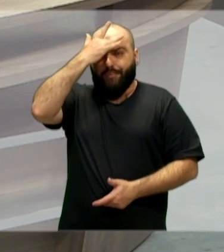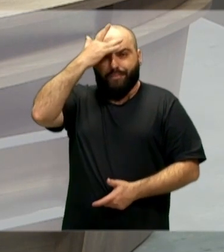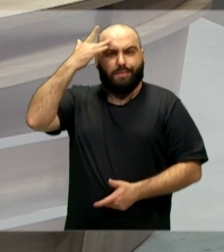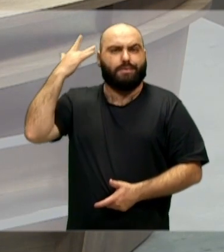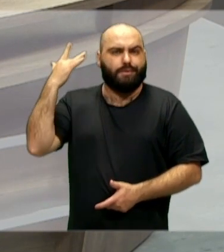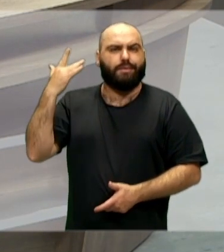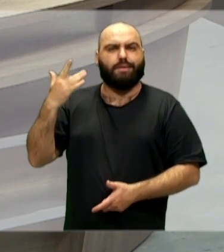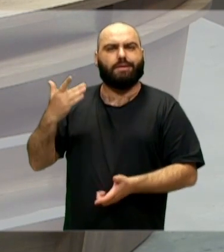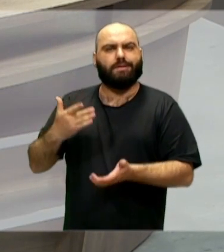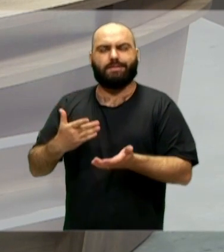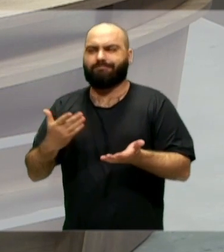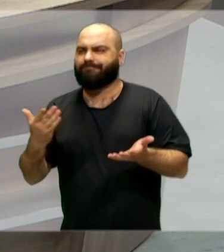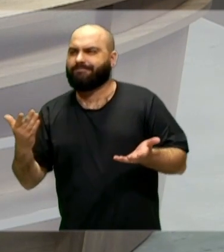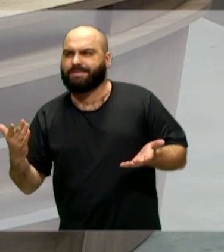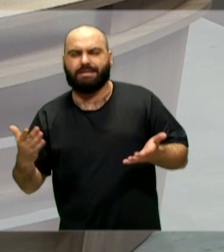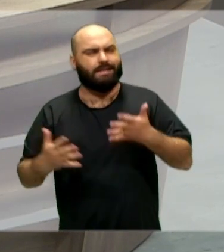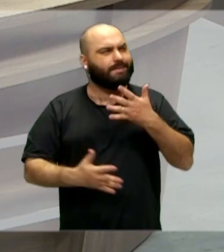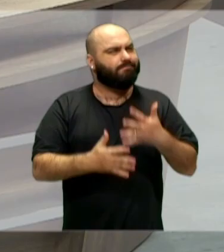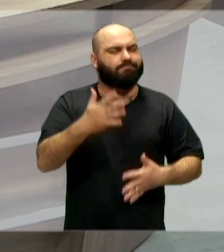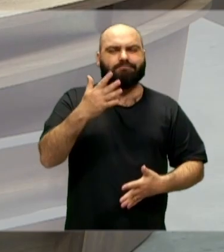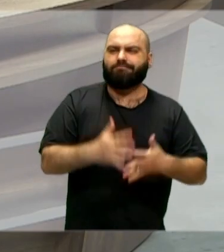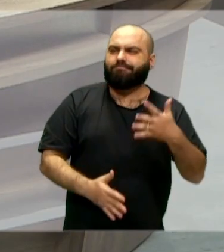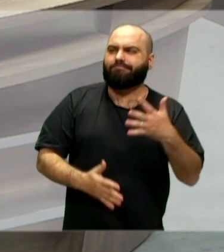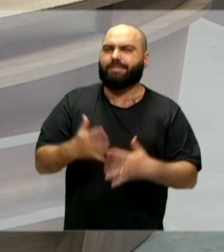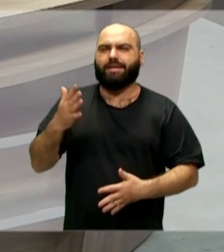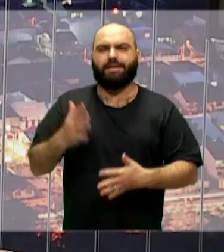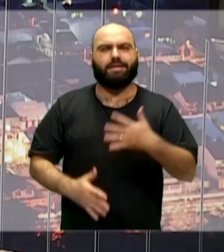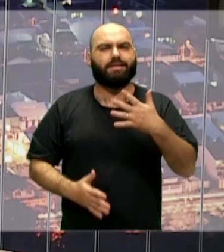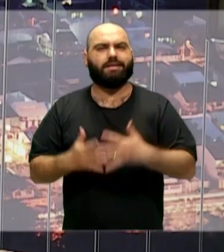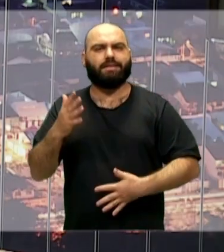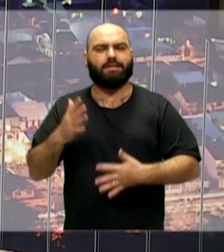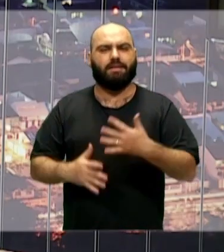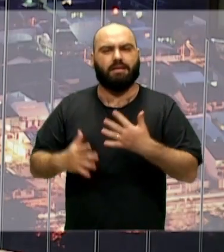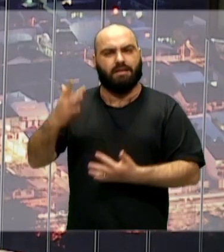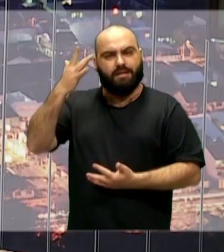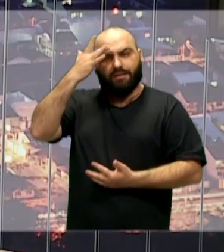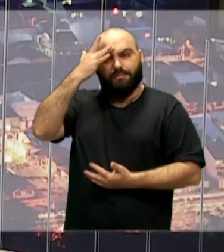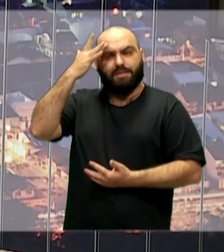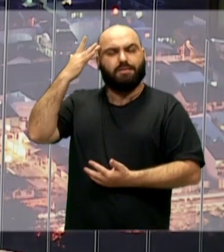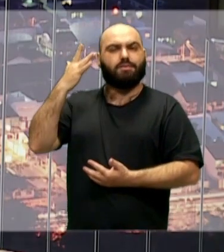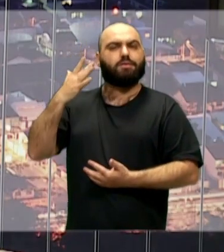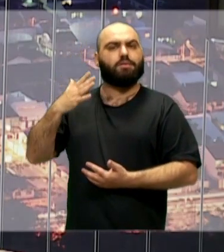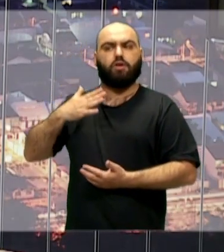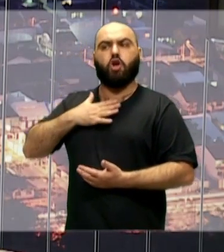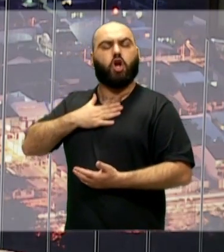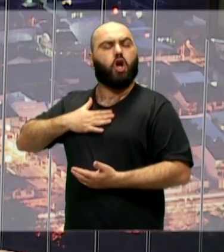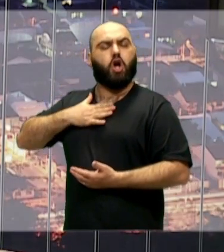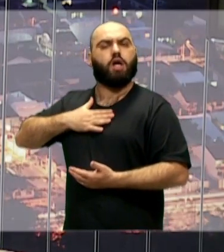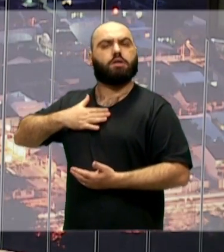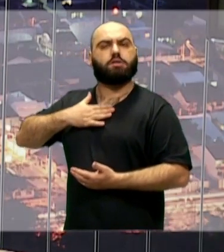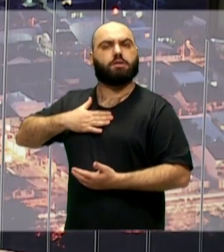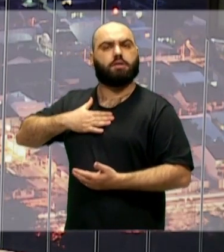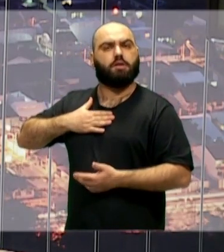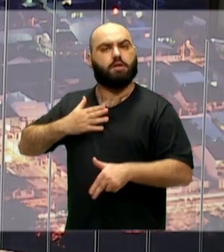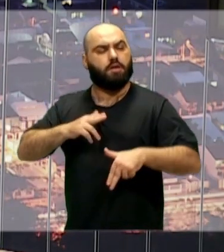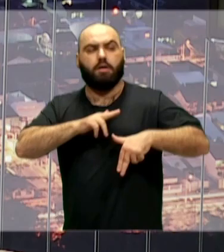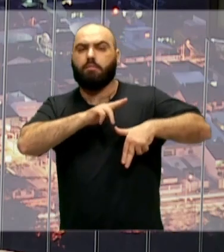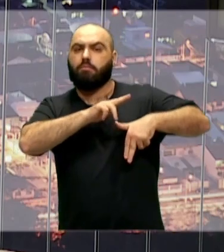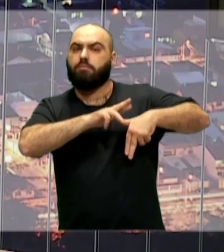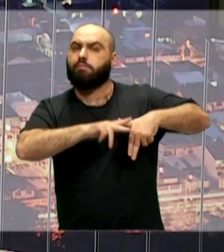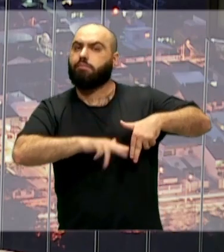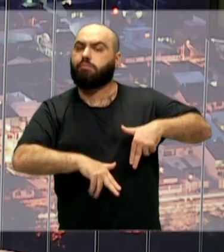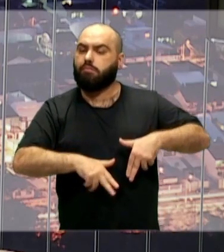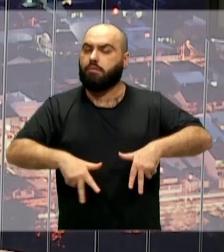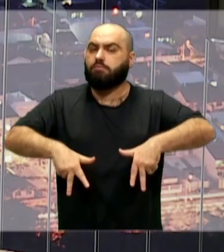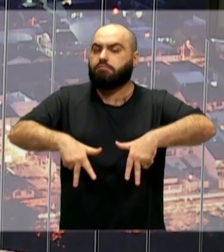essa questão da afetividade com a qual você se identifica ou você quer